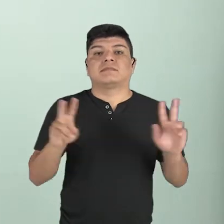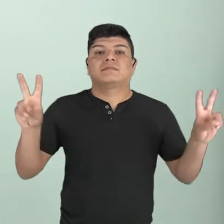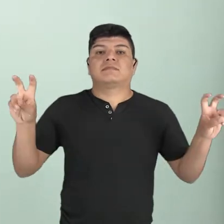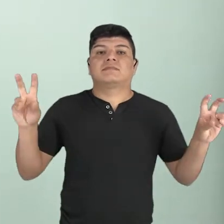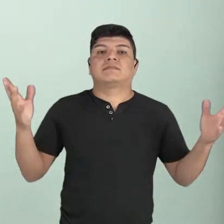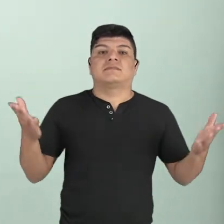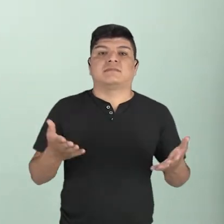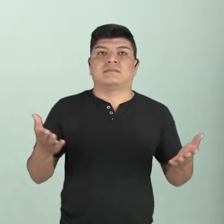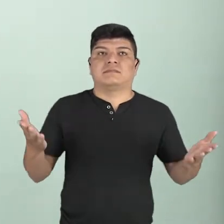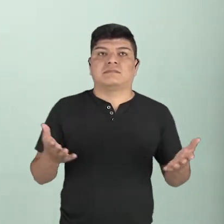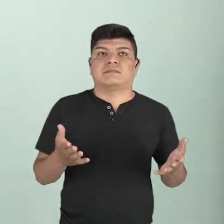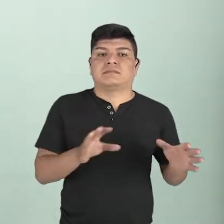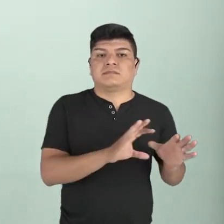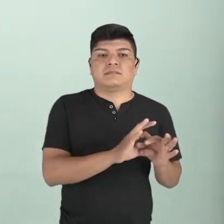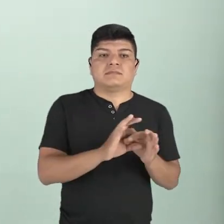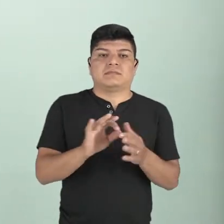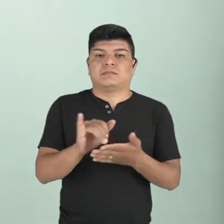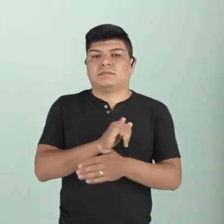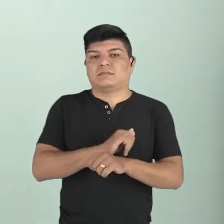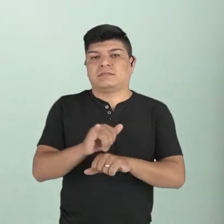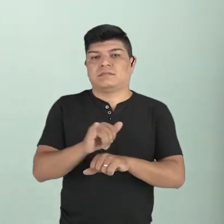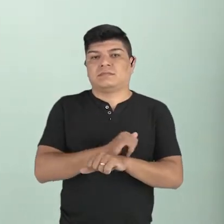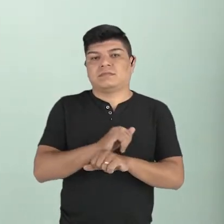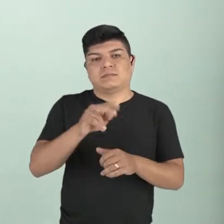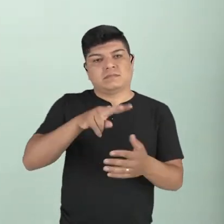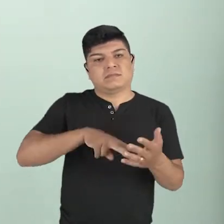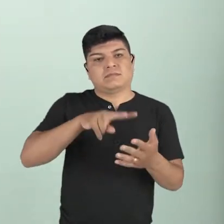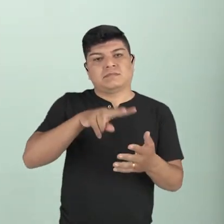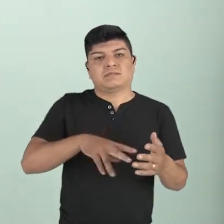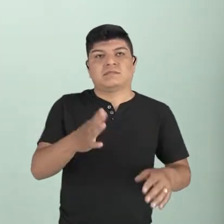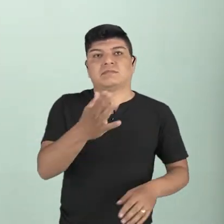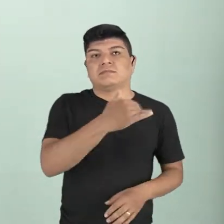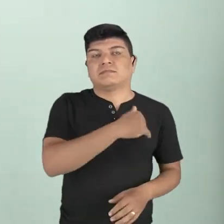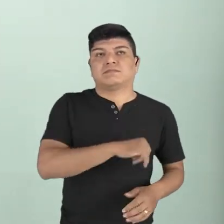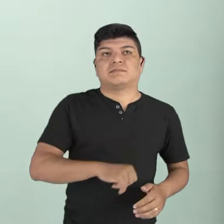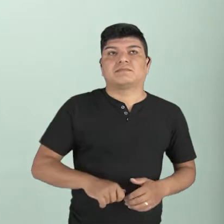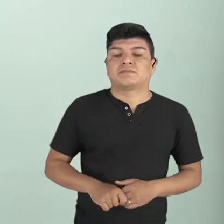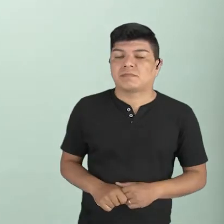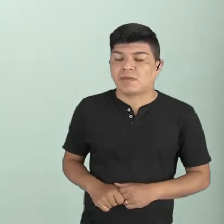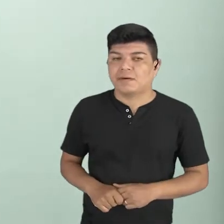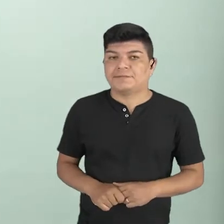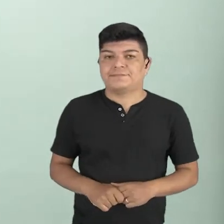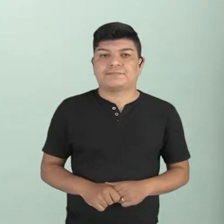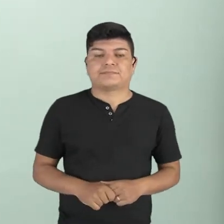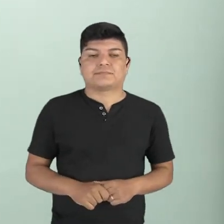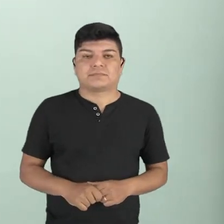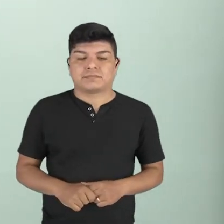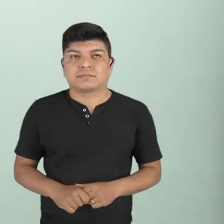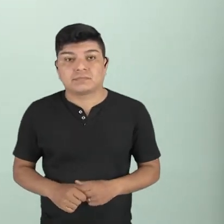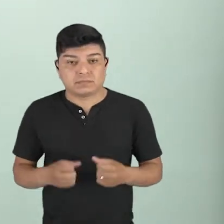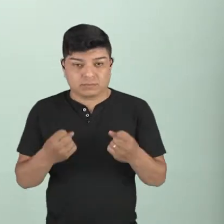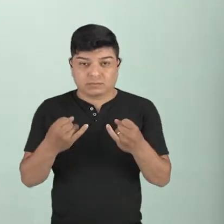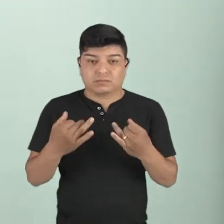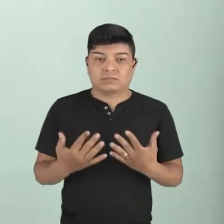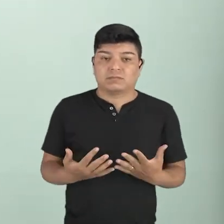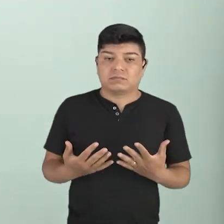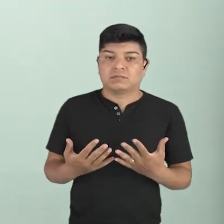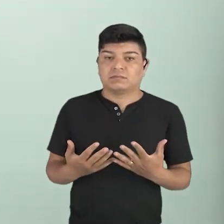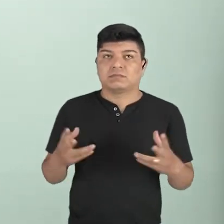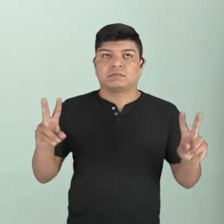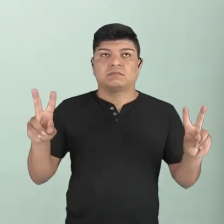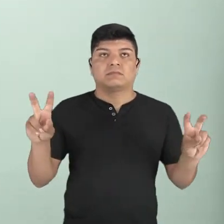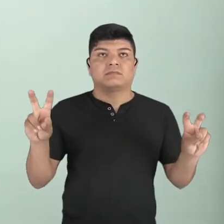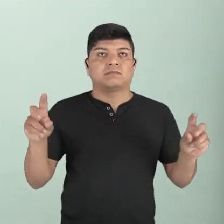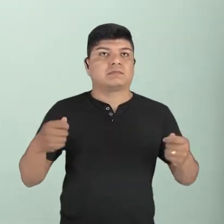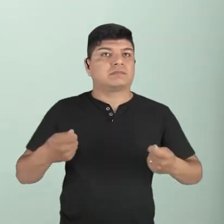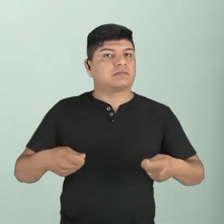hoje é Procedimentos e Estratégias de Leitura. Vamos lá? Bem, para começarmos a falar do nosso assunto, é